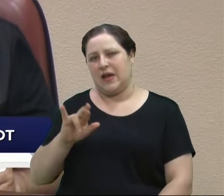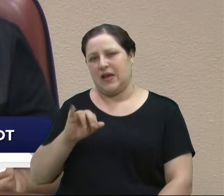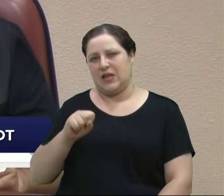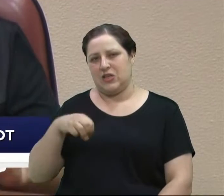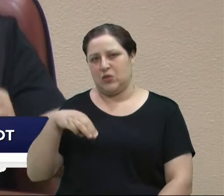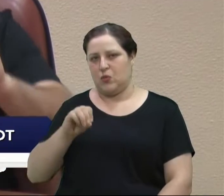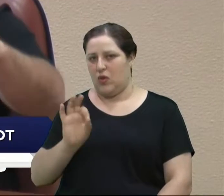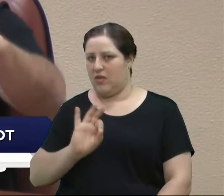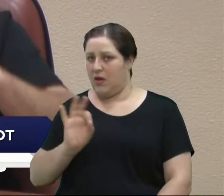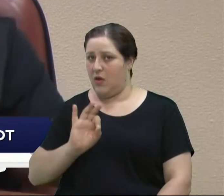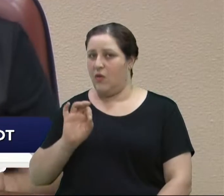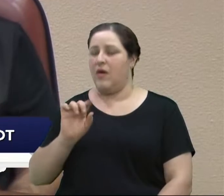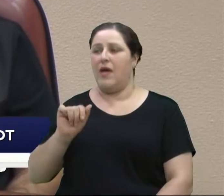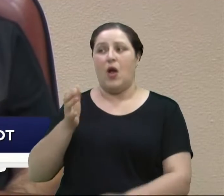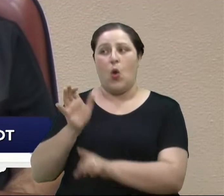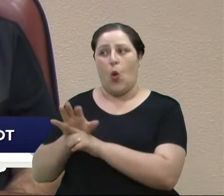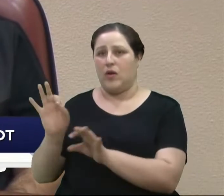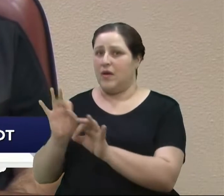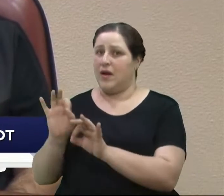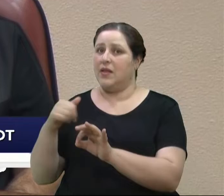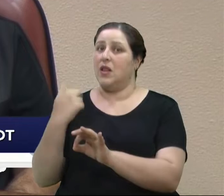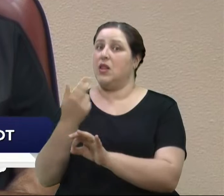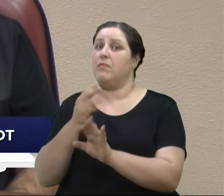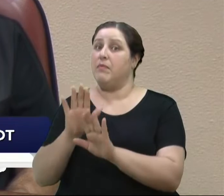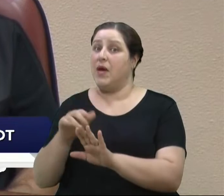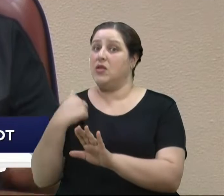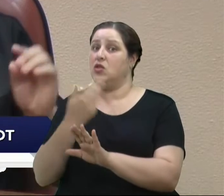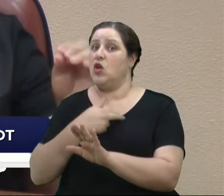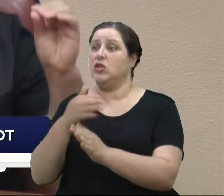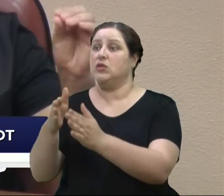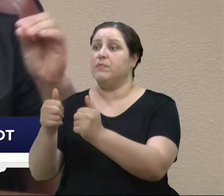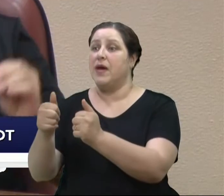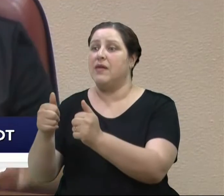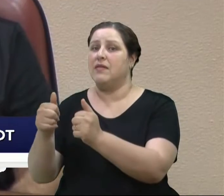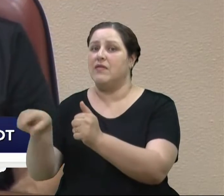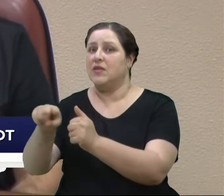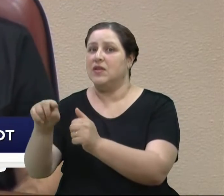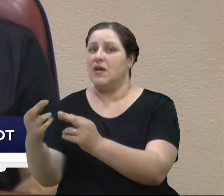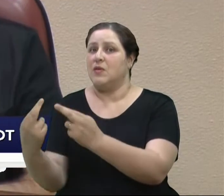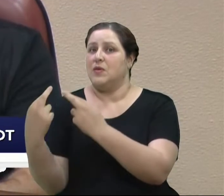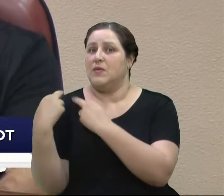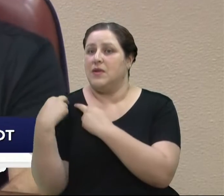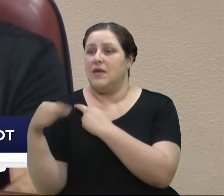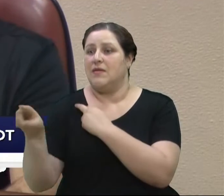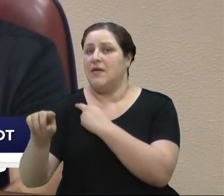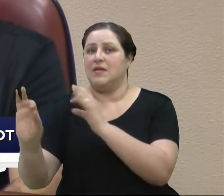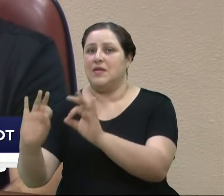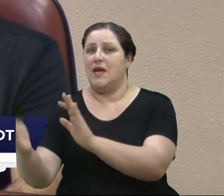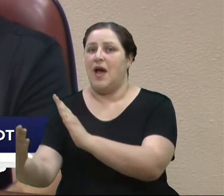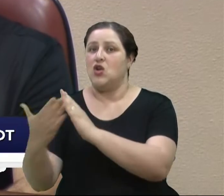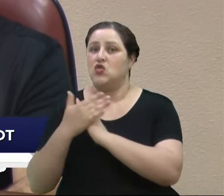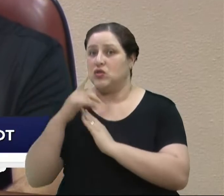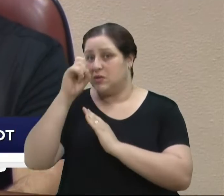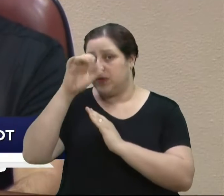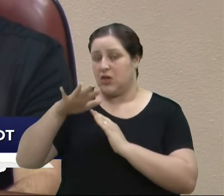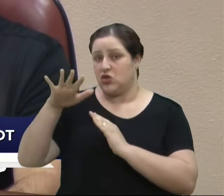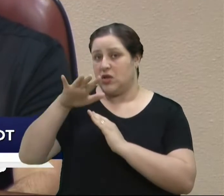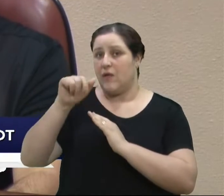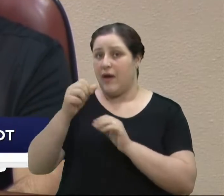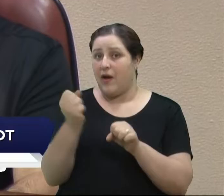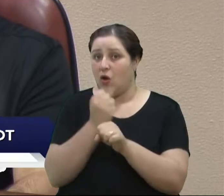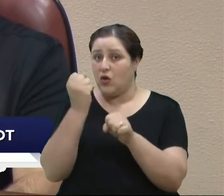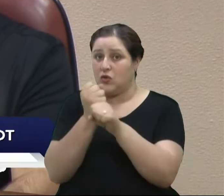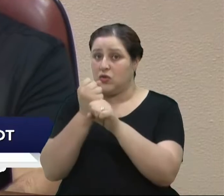para responsabilidade, eles não ajudaram o Hospital Geral. Né? E é uma obra que todo mundo vai utilizar. Vereadora